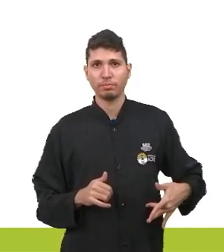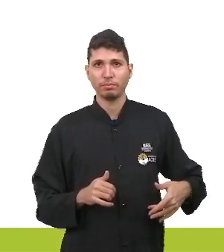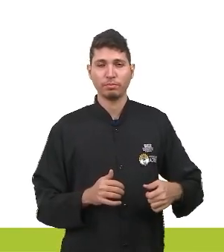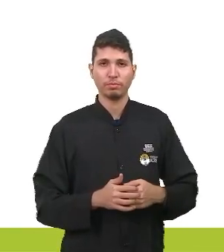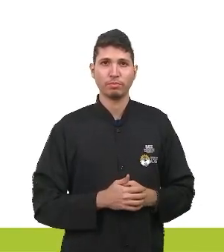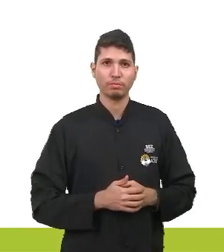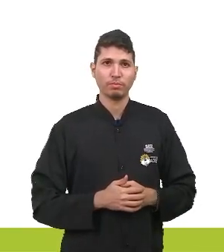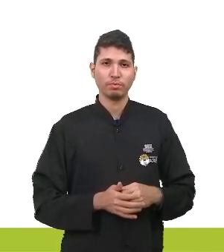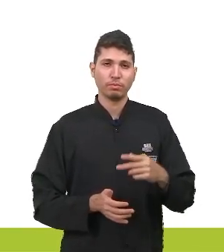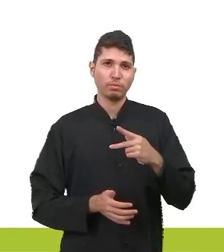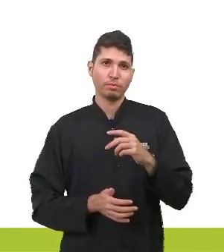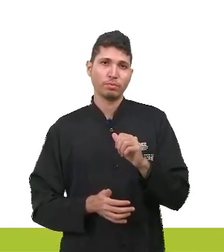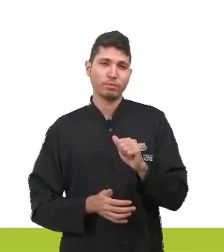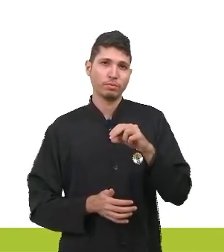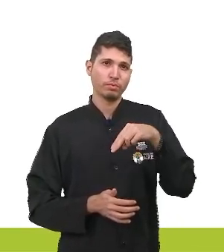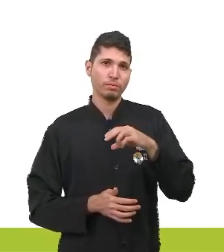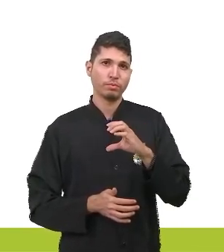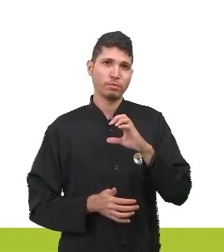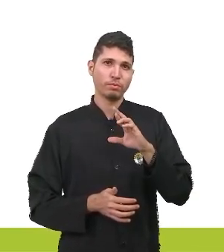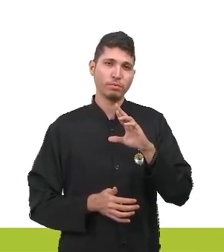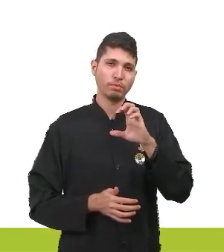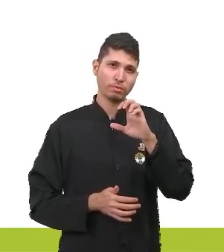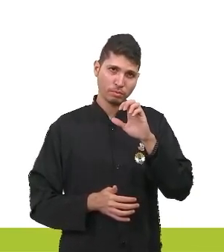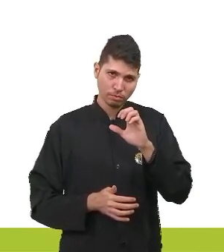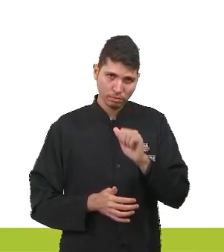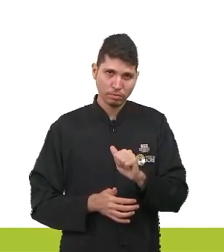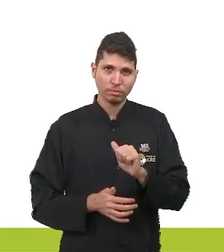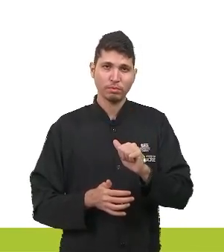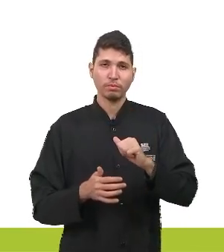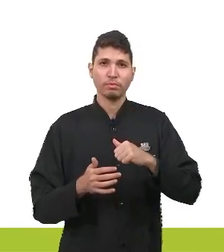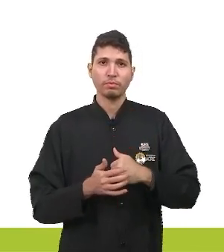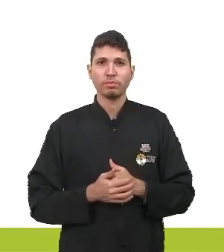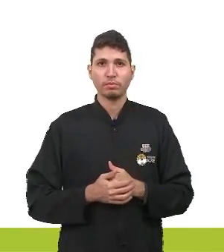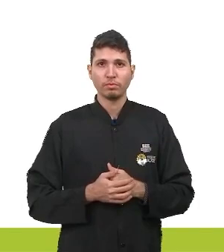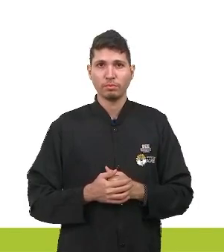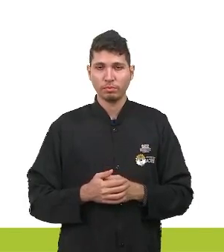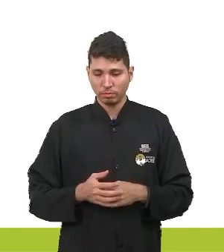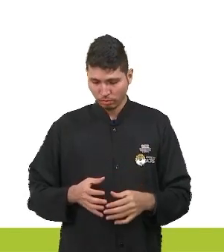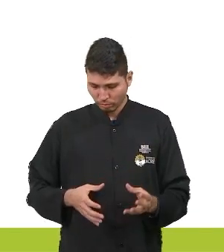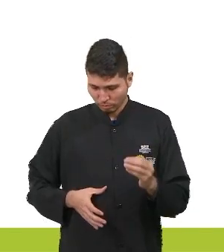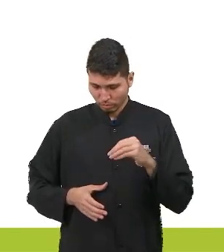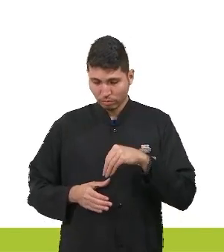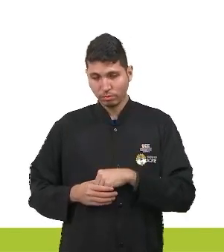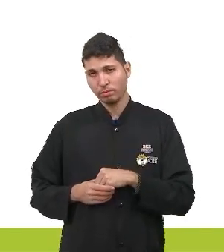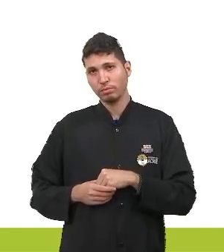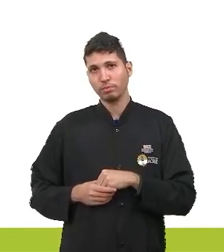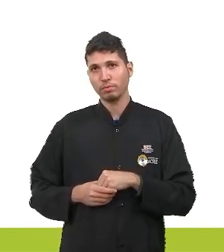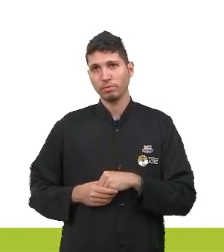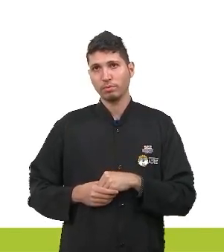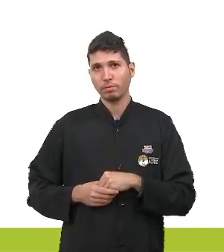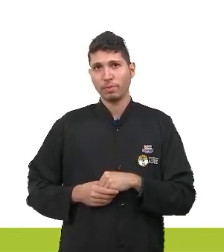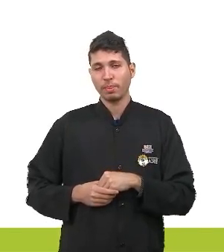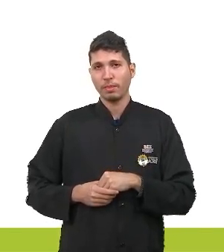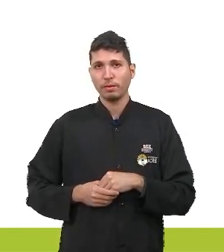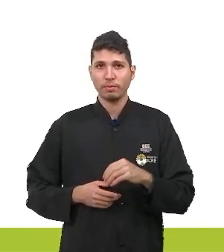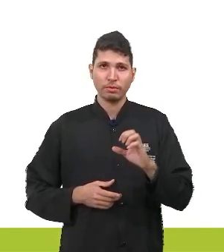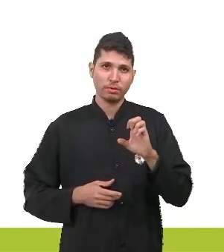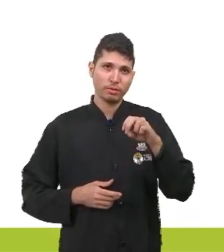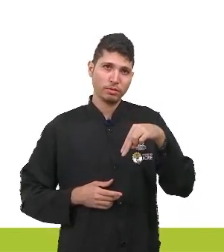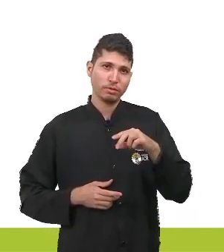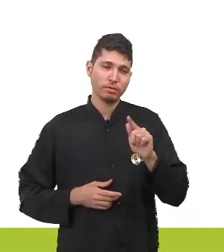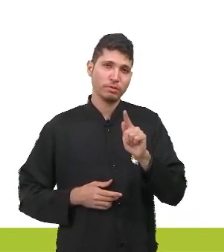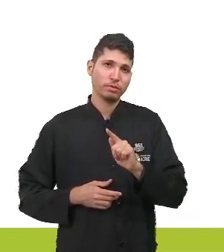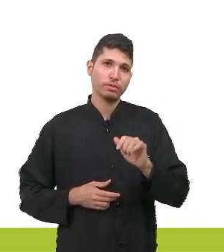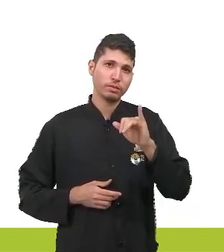O pâncreas vai produzir uma enorme quantidade de enzimas. Dentre elas, as lipases. Está aqui